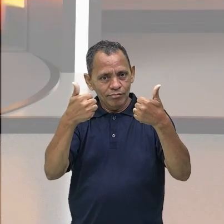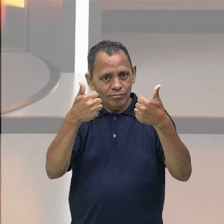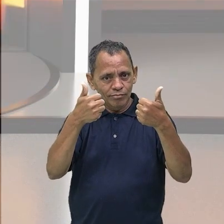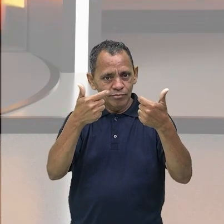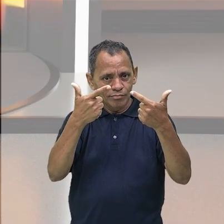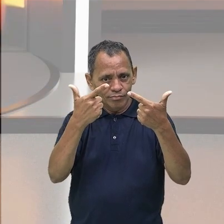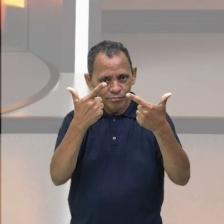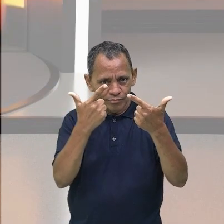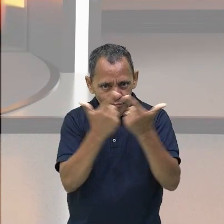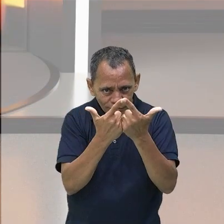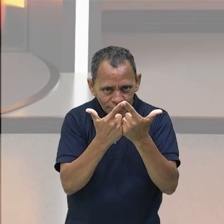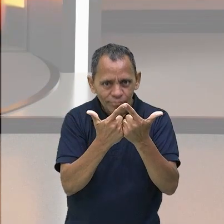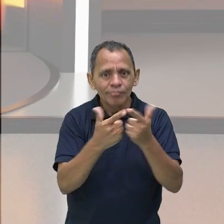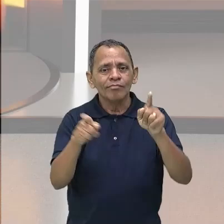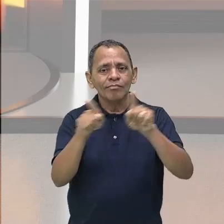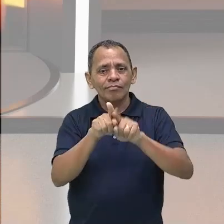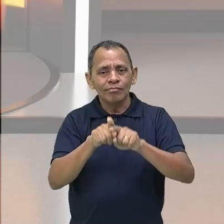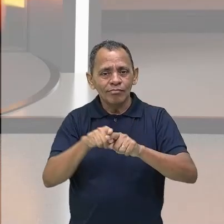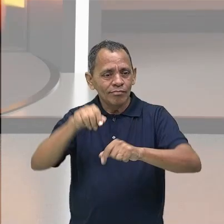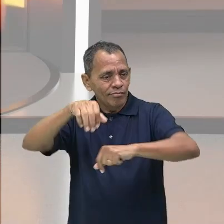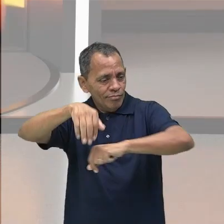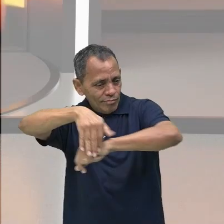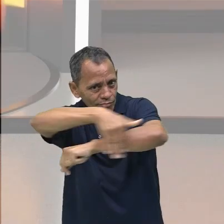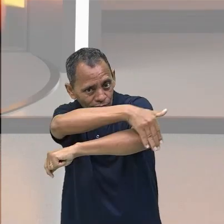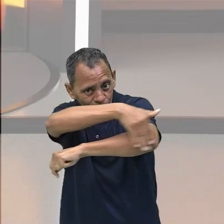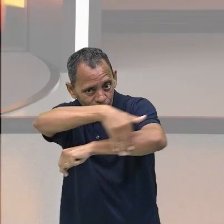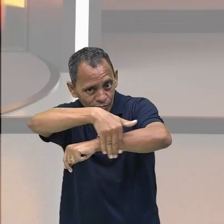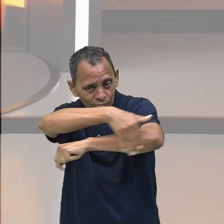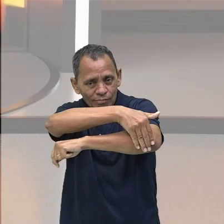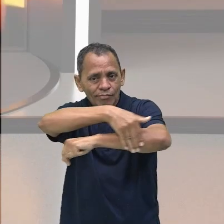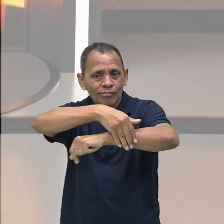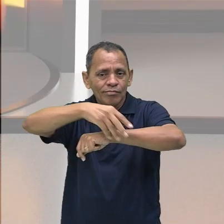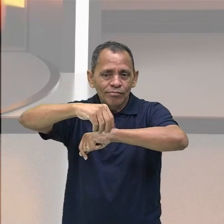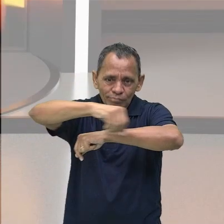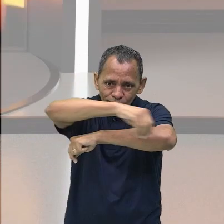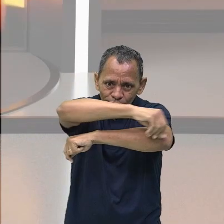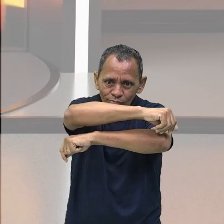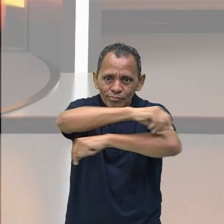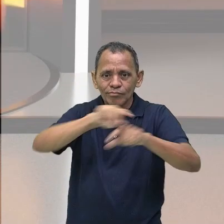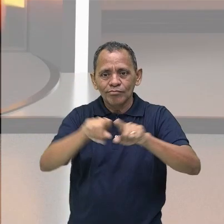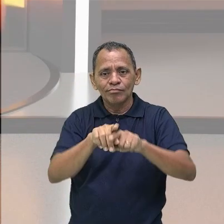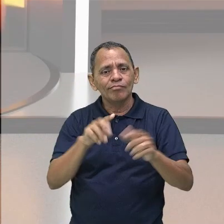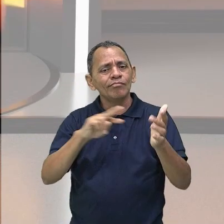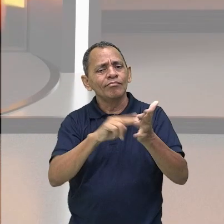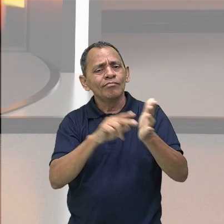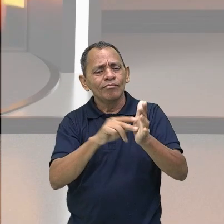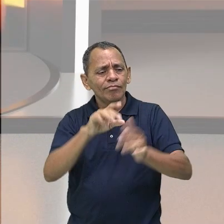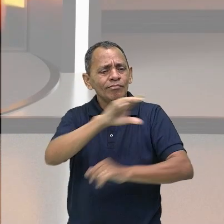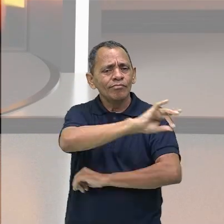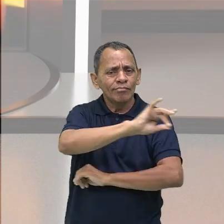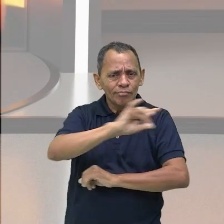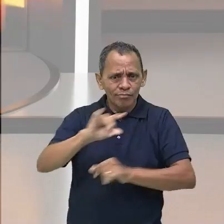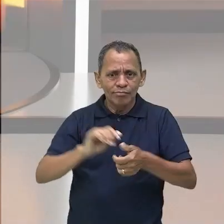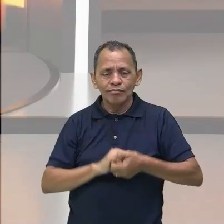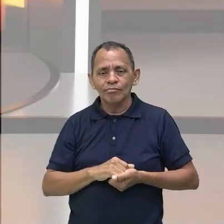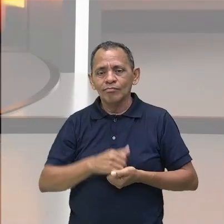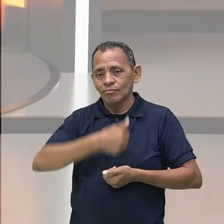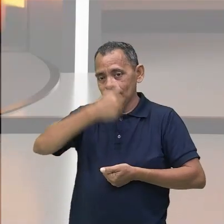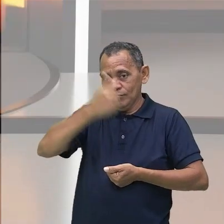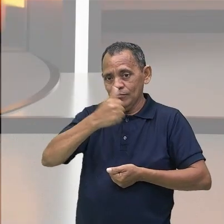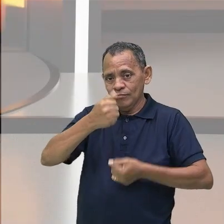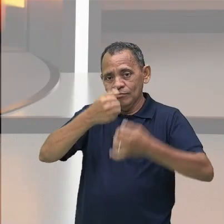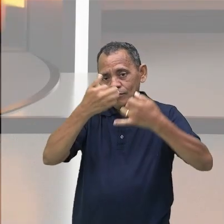ramal. Então, a gente vai estudar essas características, o que significa ali cada um, tá bom? E o primeiro deles que nós